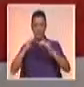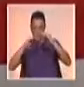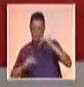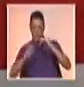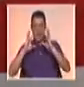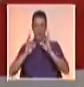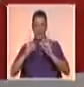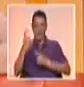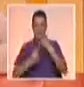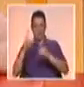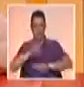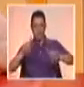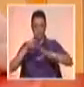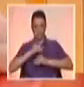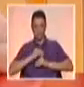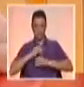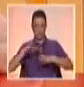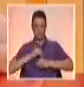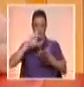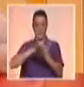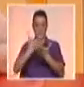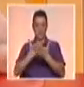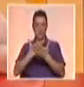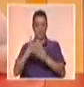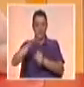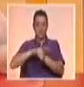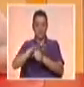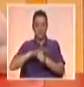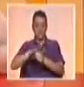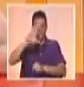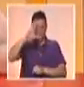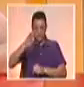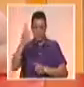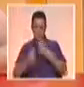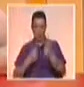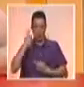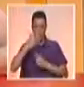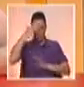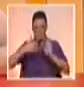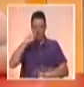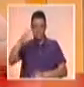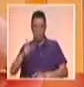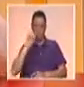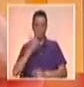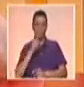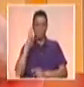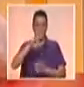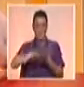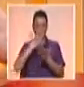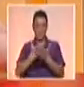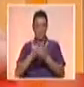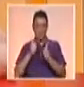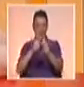aquela recusa às vezes de aceitar o intérprete. Por exemplo, em situações que sei que acontecem, às vezes uma pessoa surda vai com o intérprete